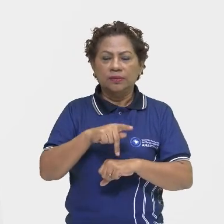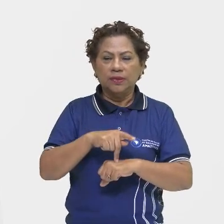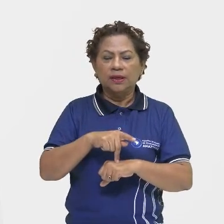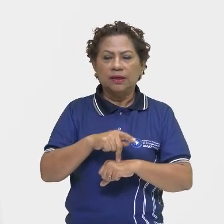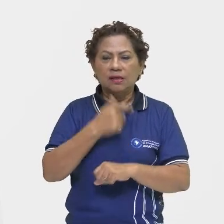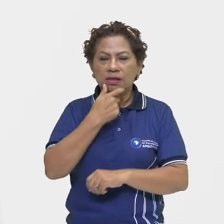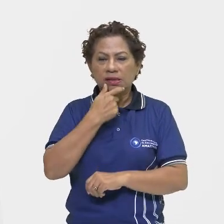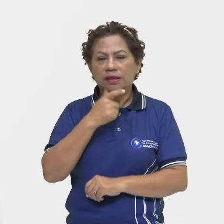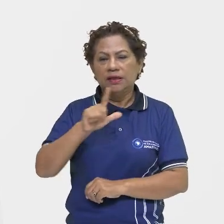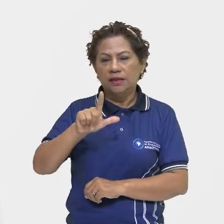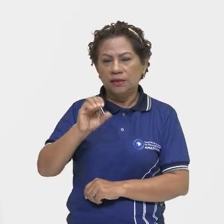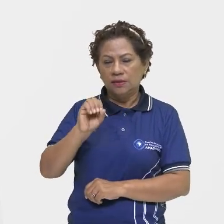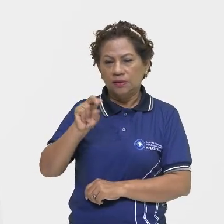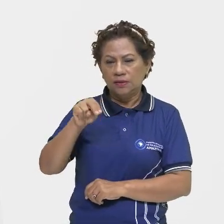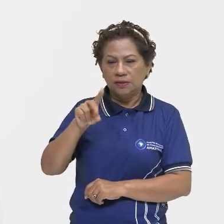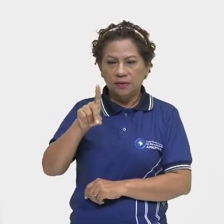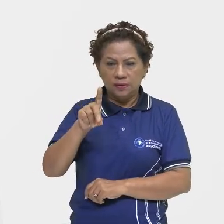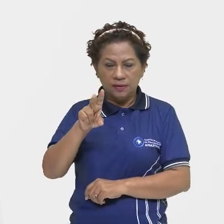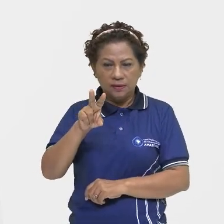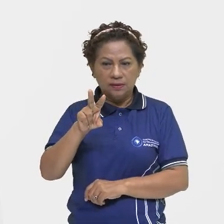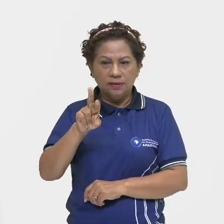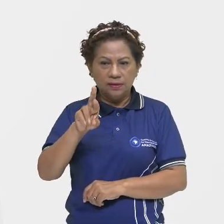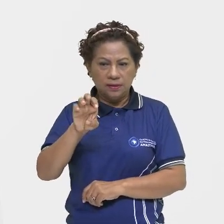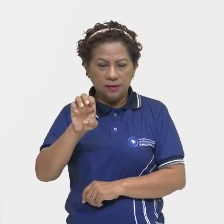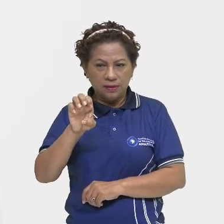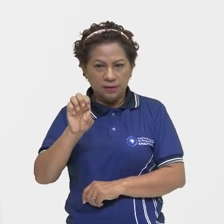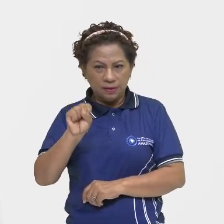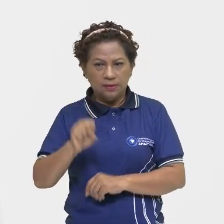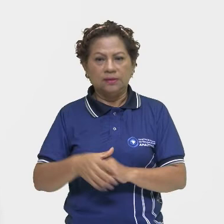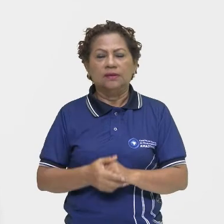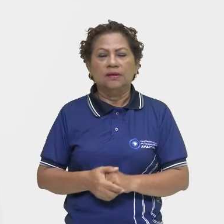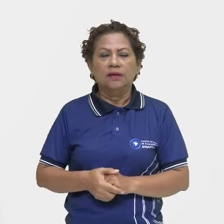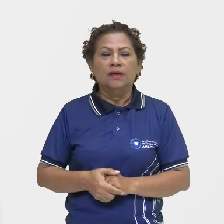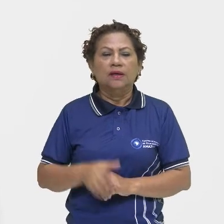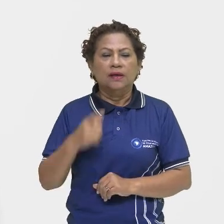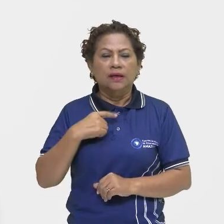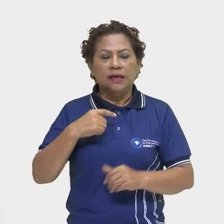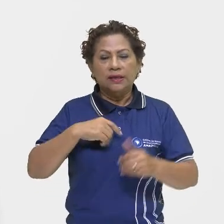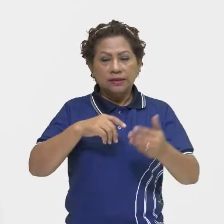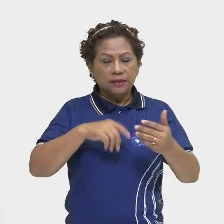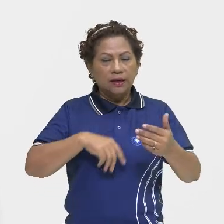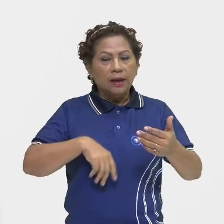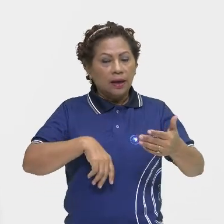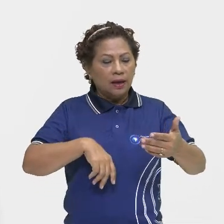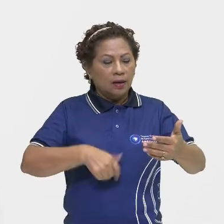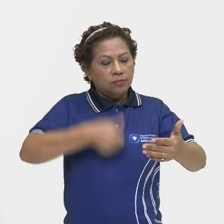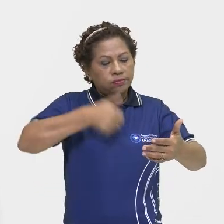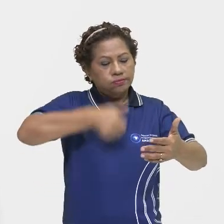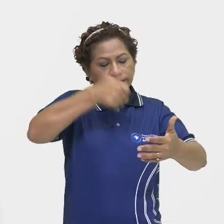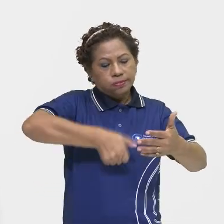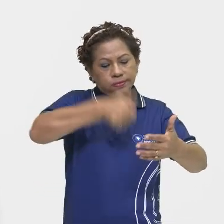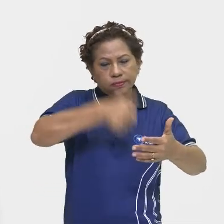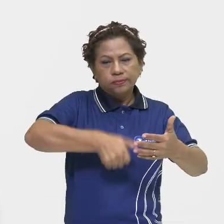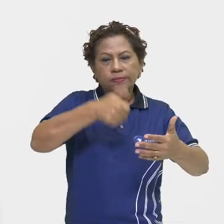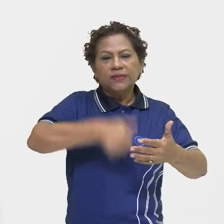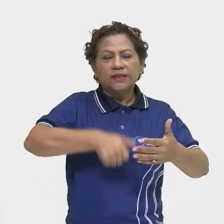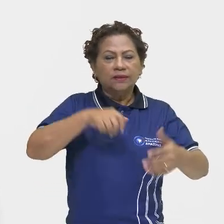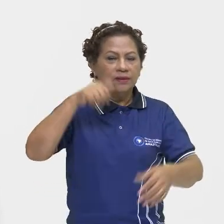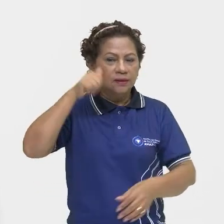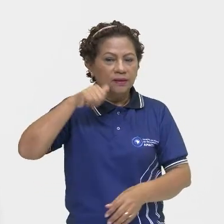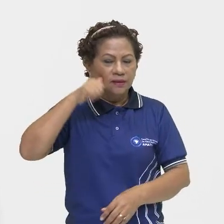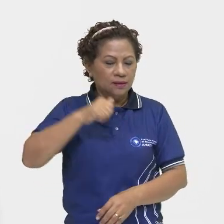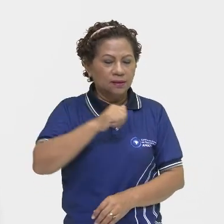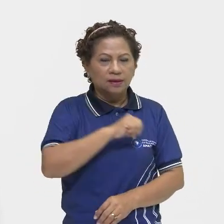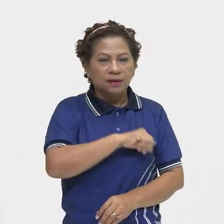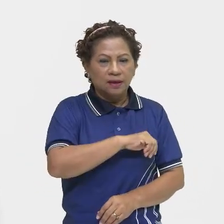uma garota de vestido preto que procura um balão vermelho em forma de coração que voa para longe.